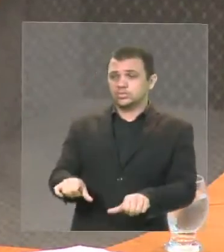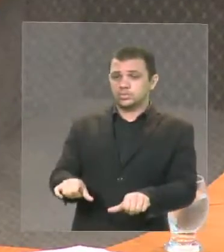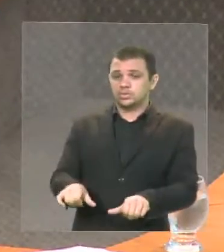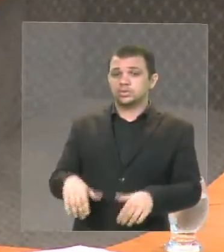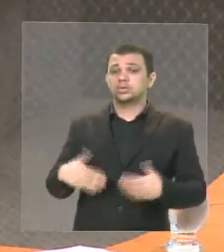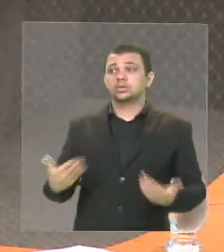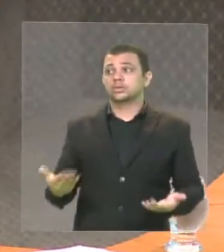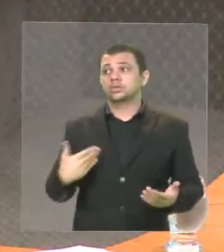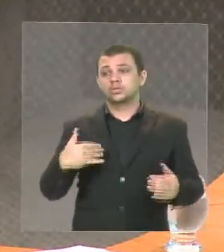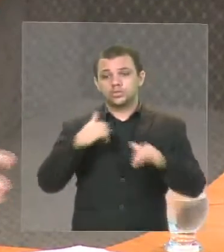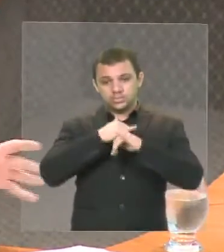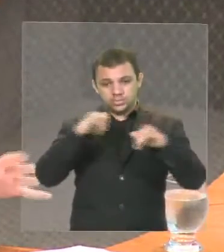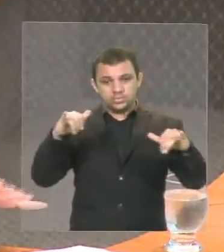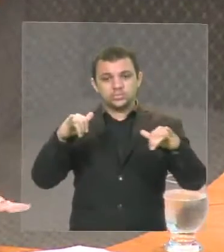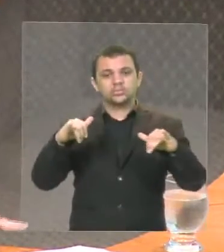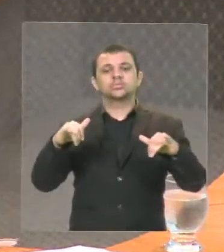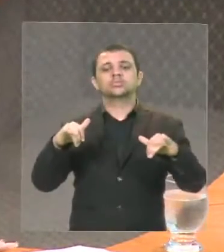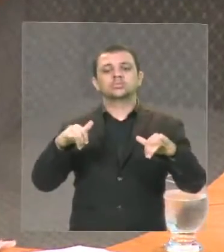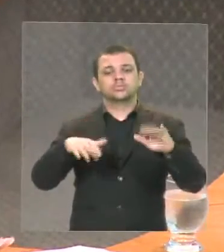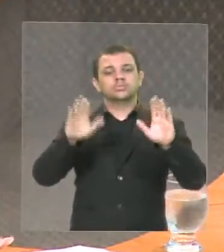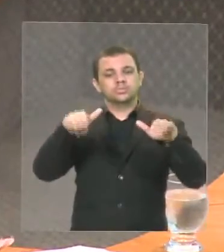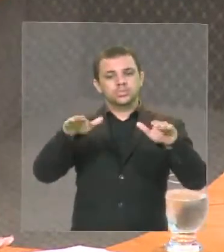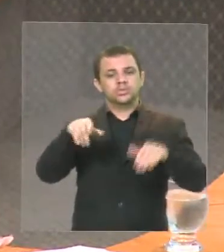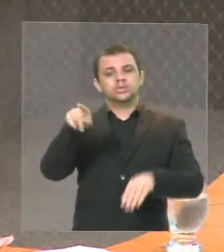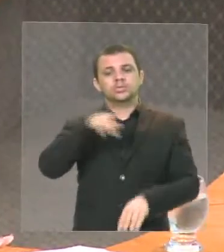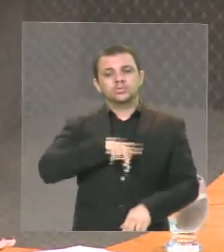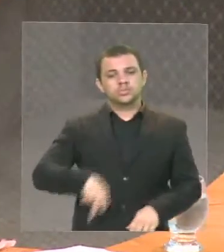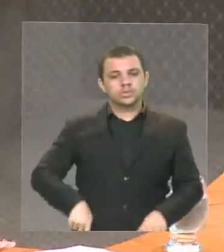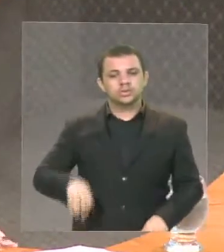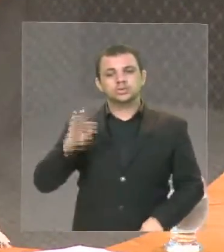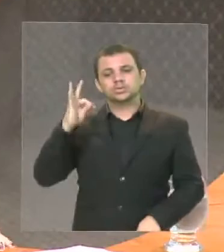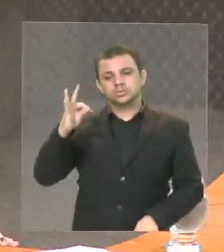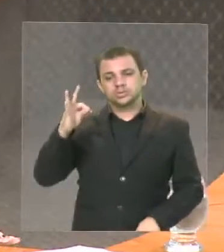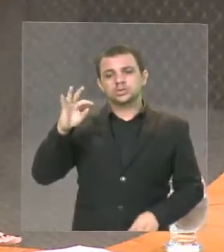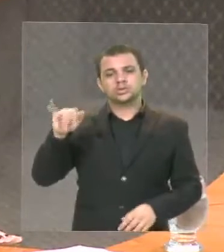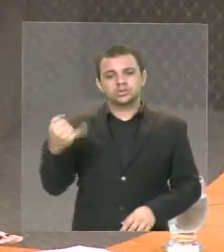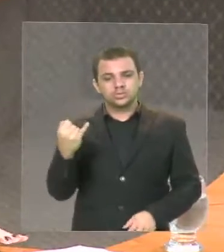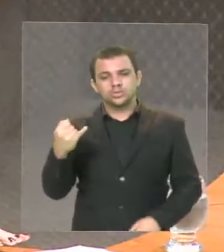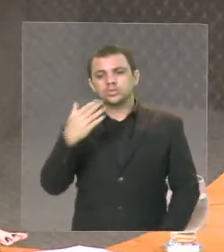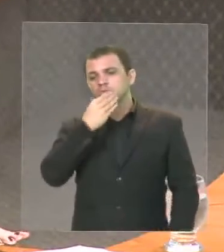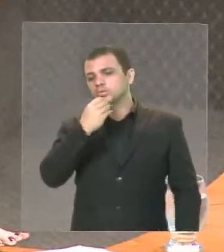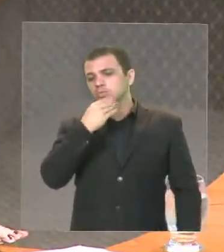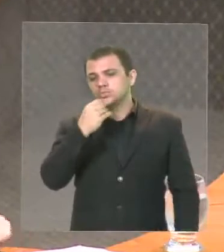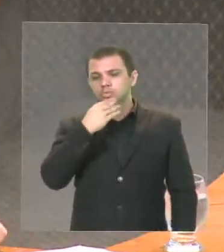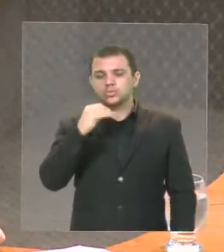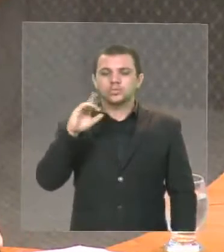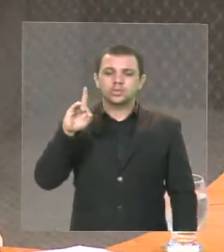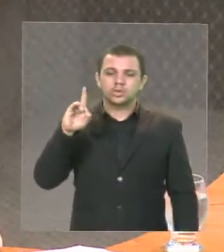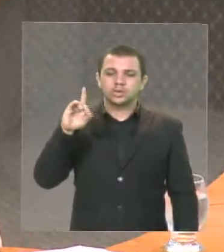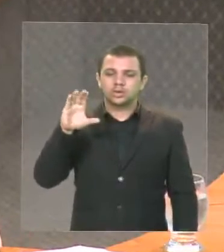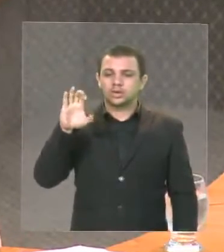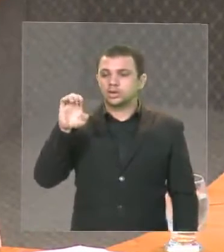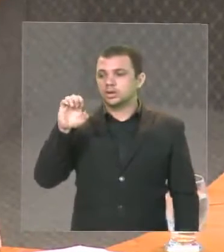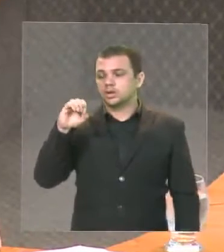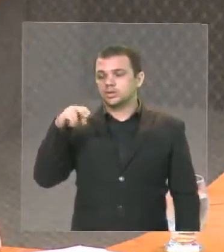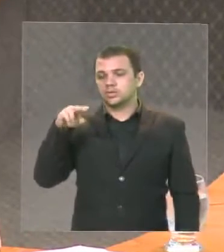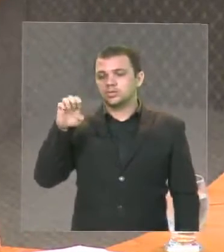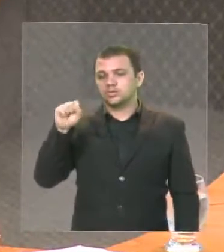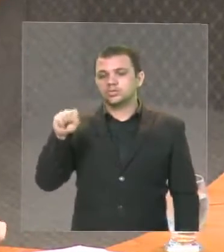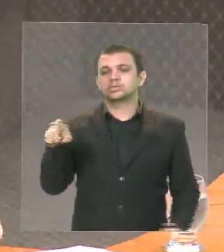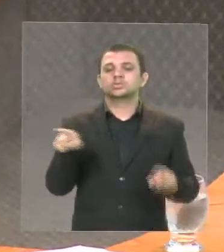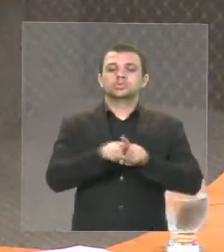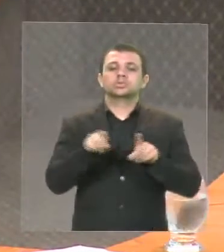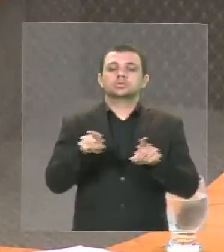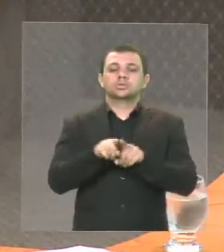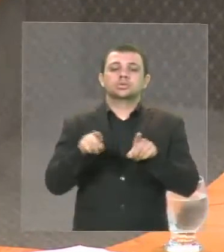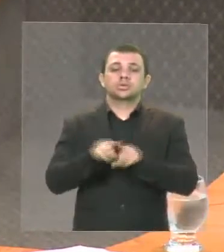chama a atenção do presidente do Tribunal de Justiça, desembargador Cleones Cunha, do procurador-geral de Justiça,